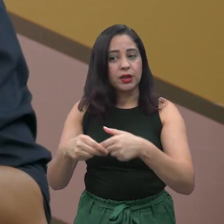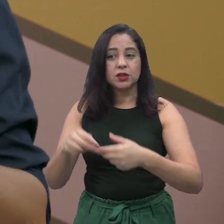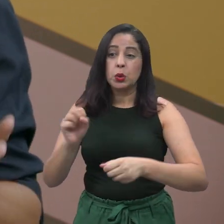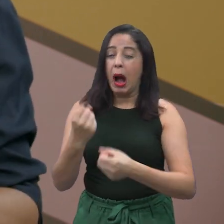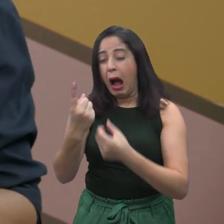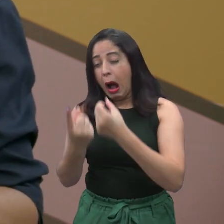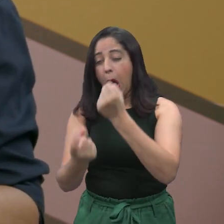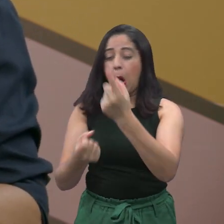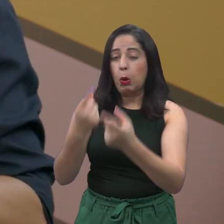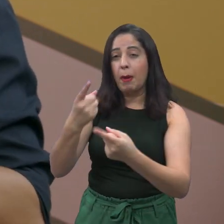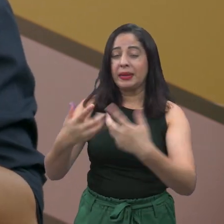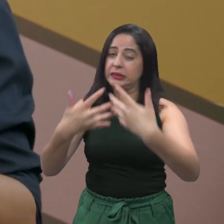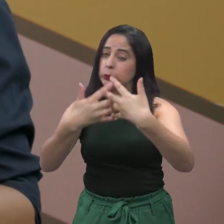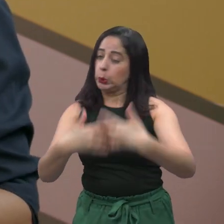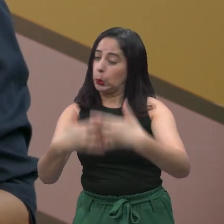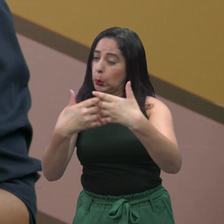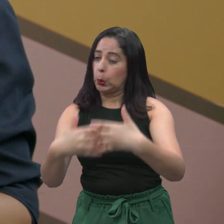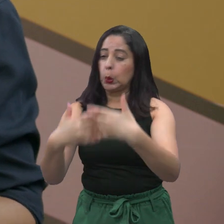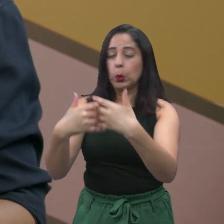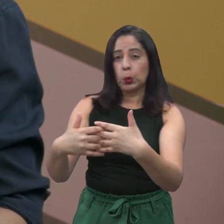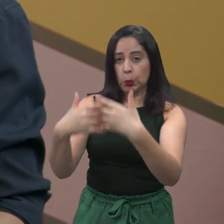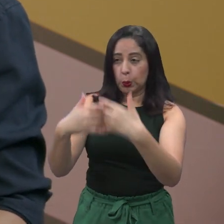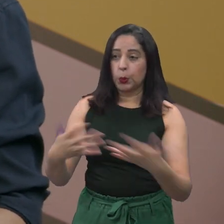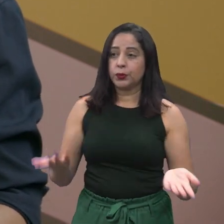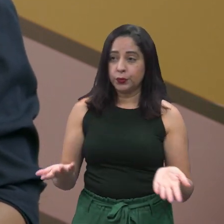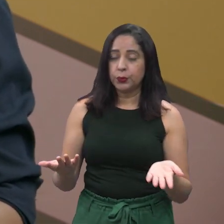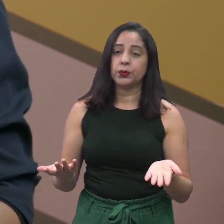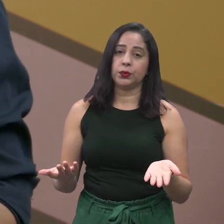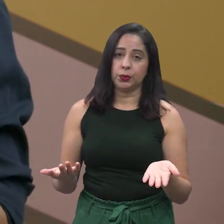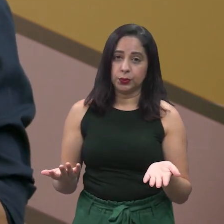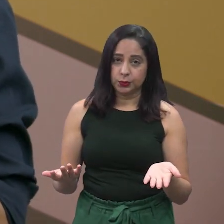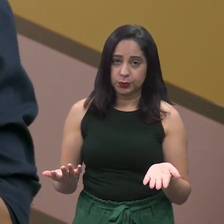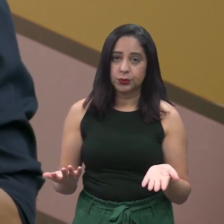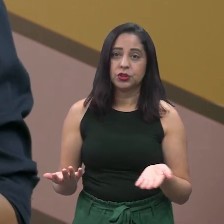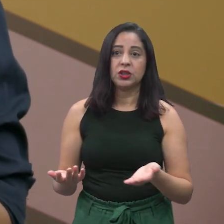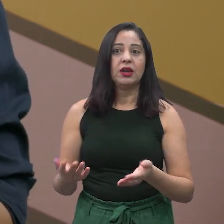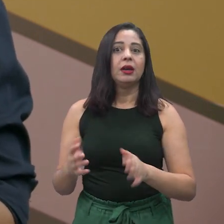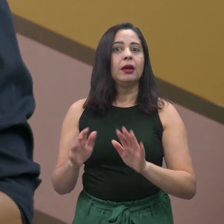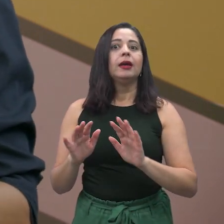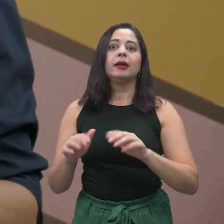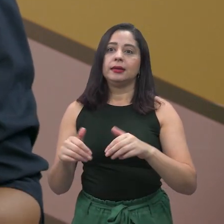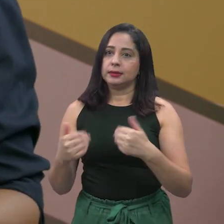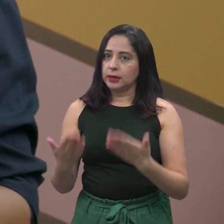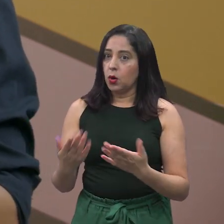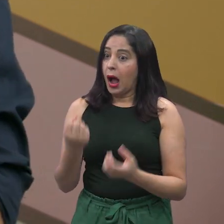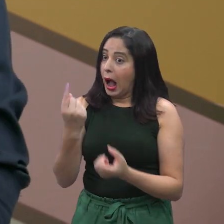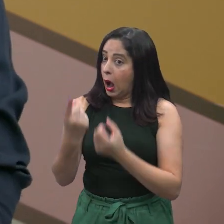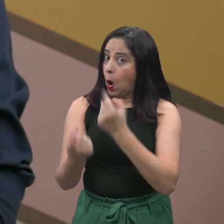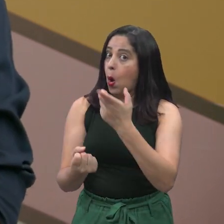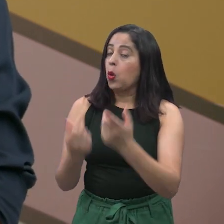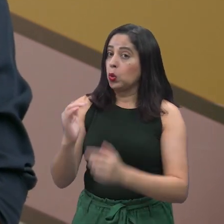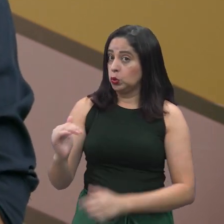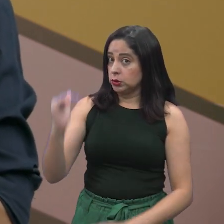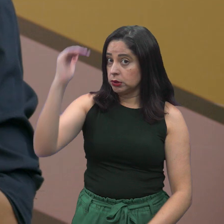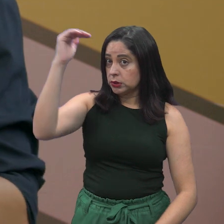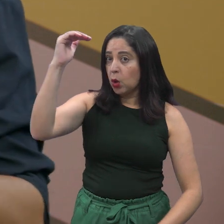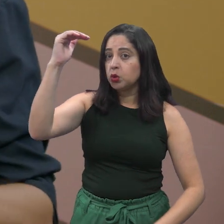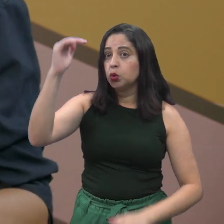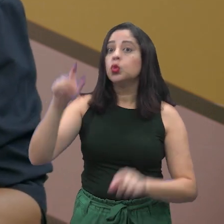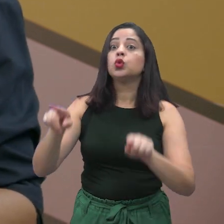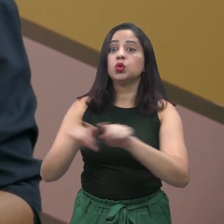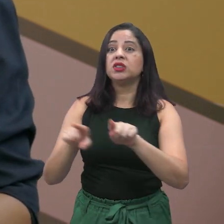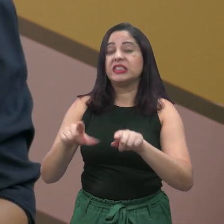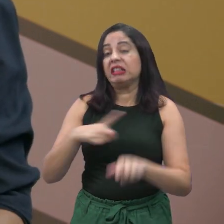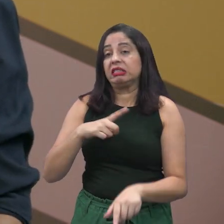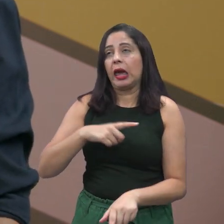confundem, porque a estrutura não é igual de um adulto, que aí é um quadro mais arrastado, às vezes não vem febre, e alguns adultos podem vir a desenvolver aquela dor de